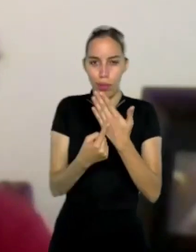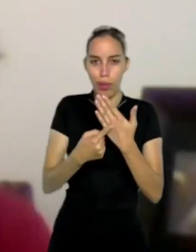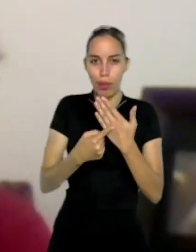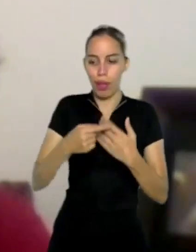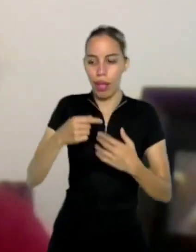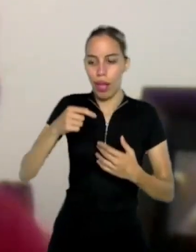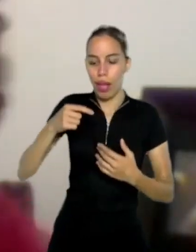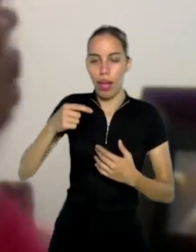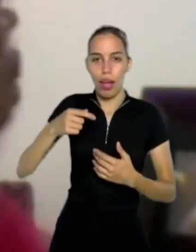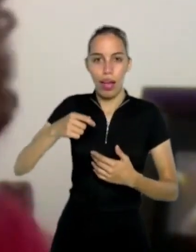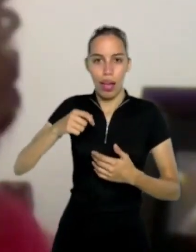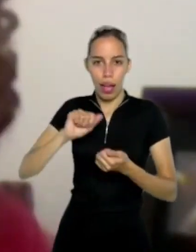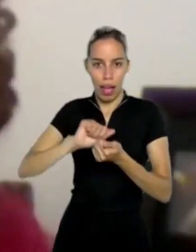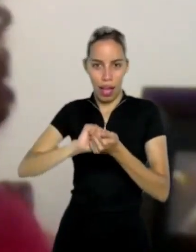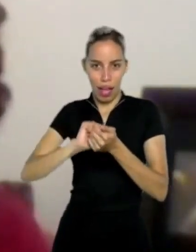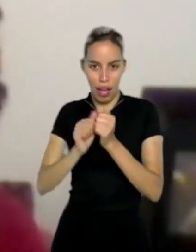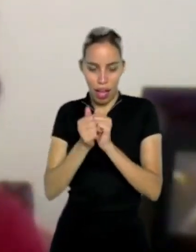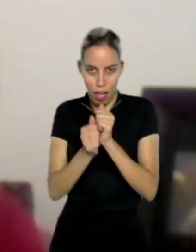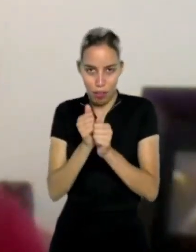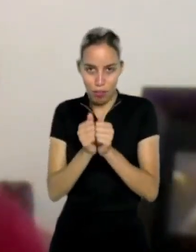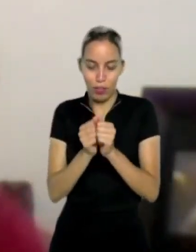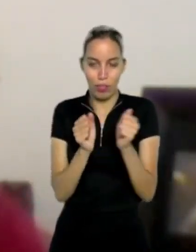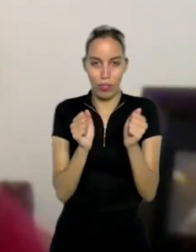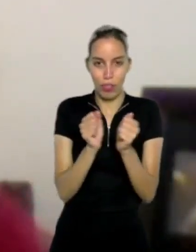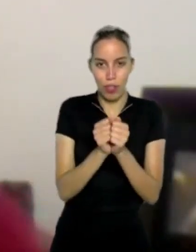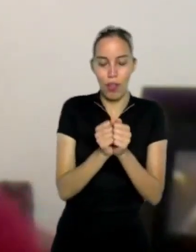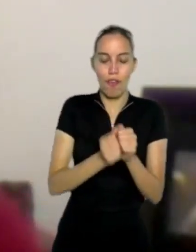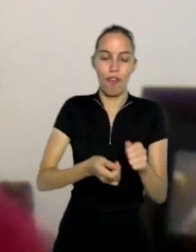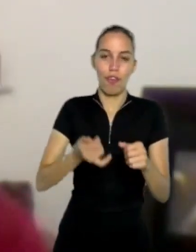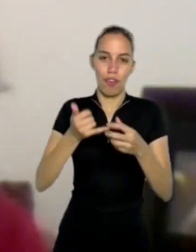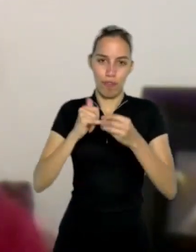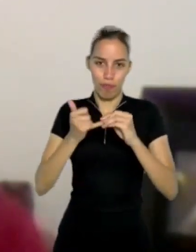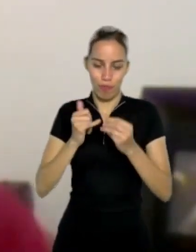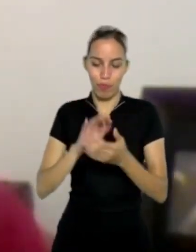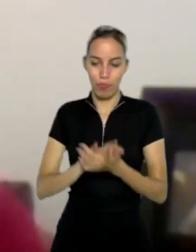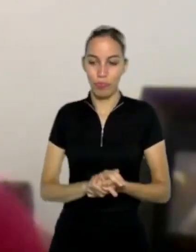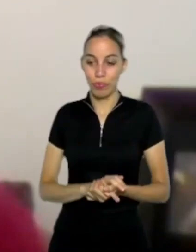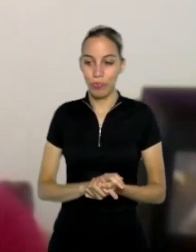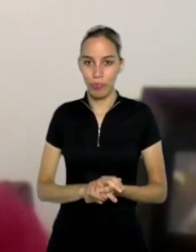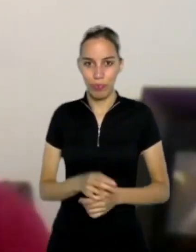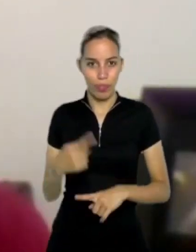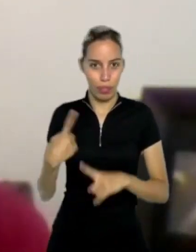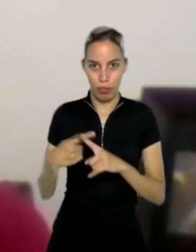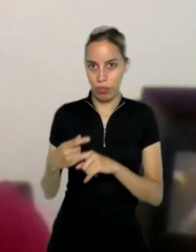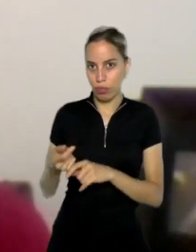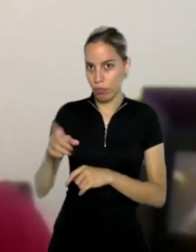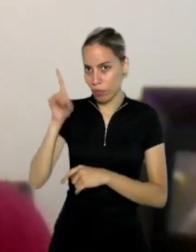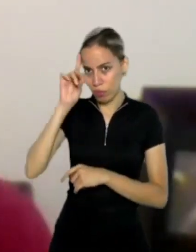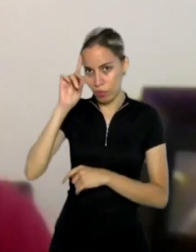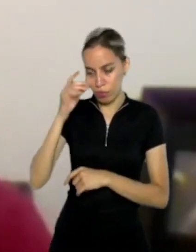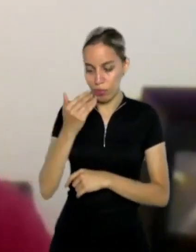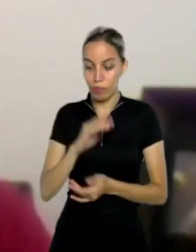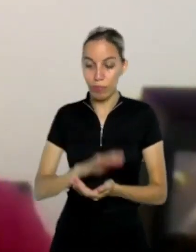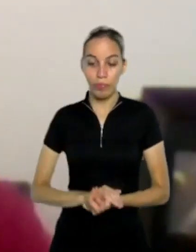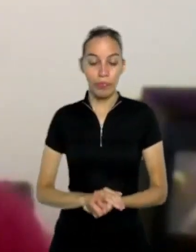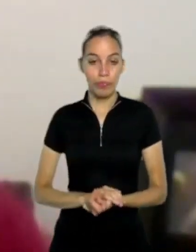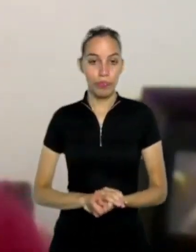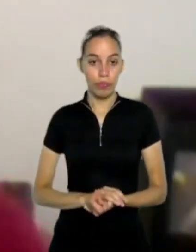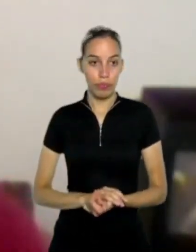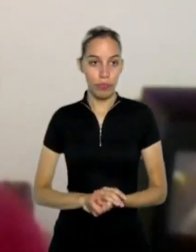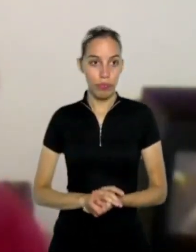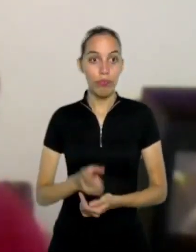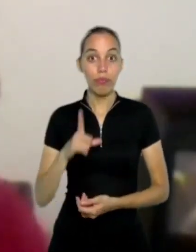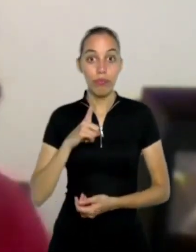livro para criança, eu tenho duas sobrinhas pequenas, né? Porque meus filhos já são adultos e tal, mas eu tenho duas sobrinhas